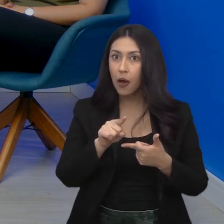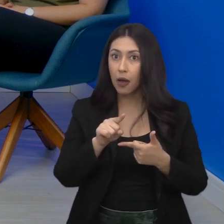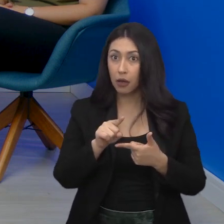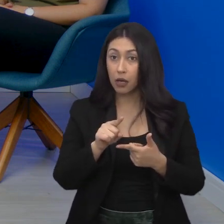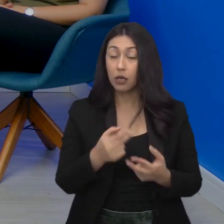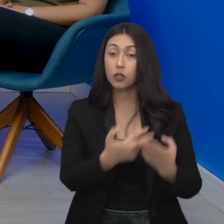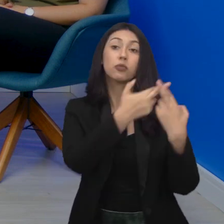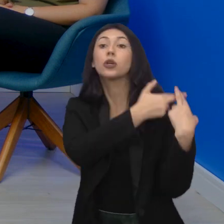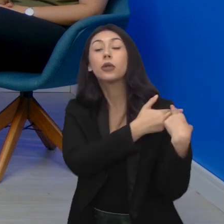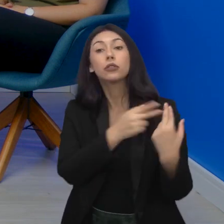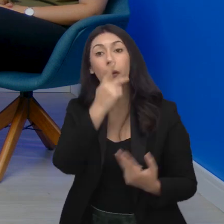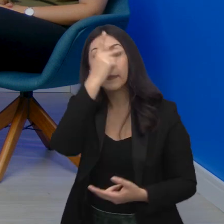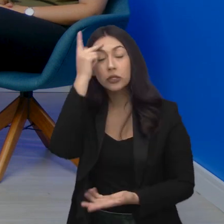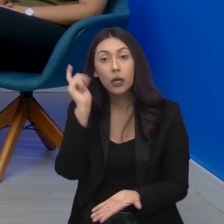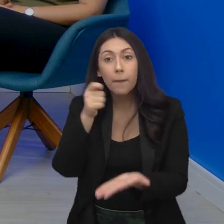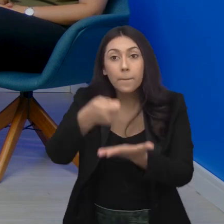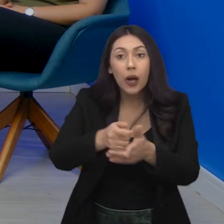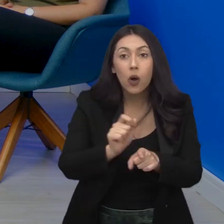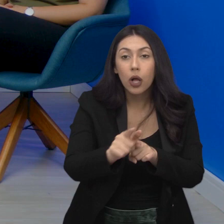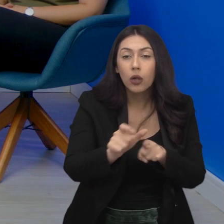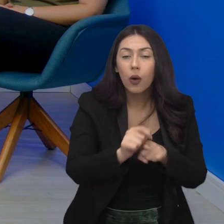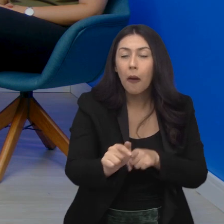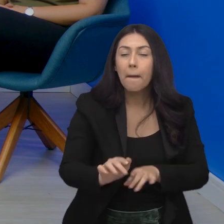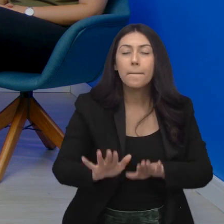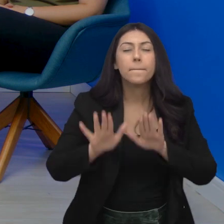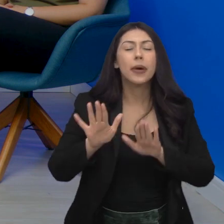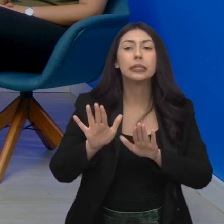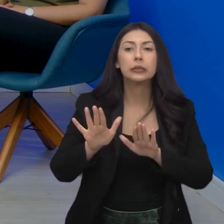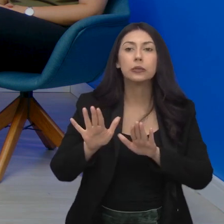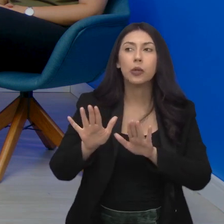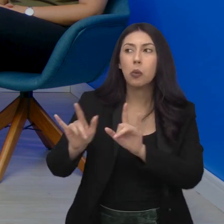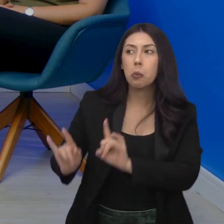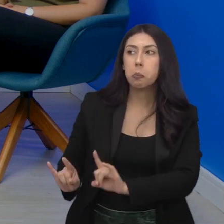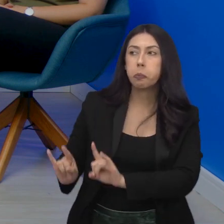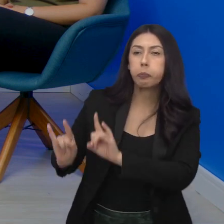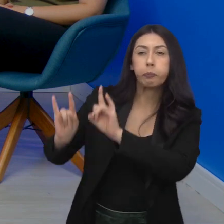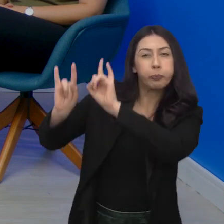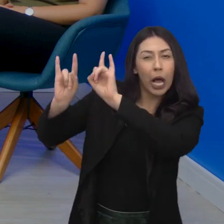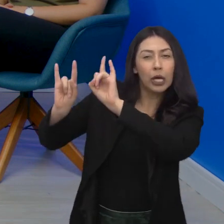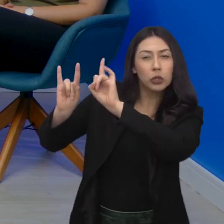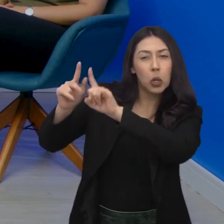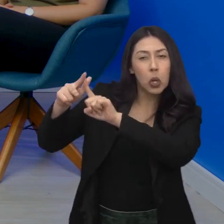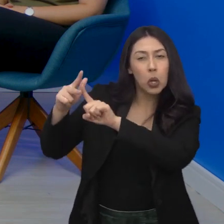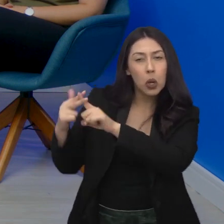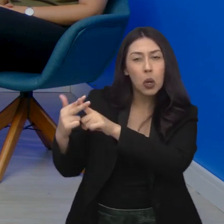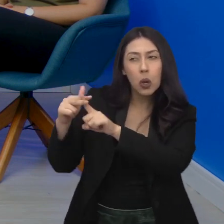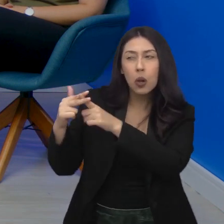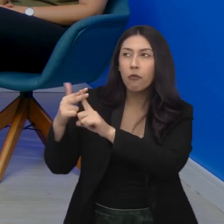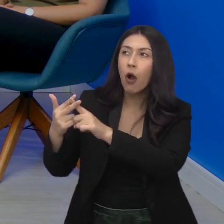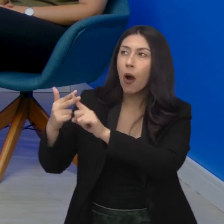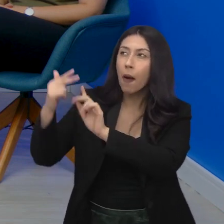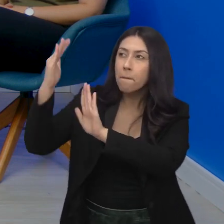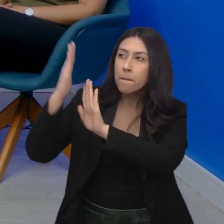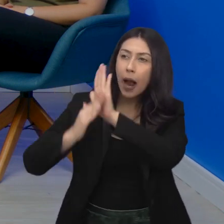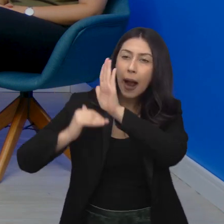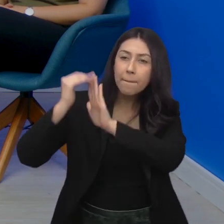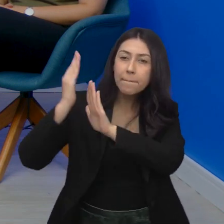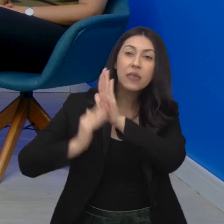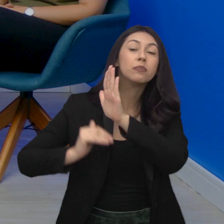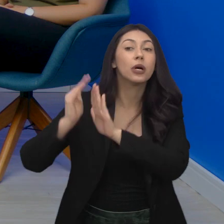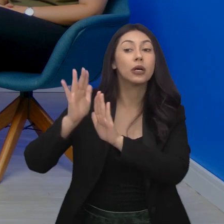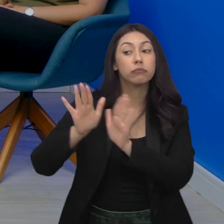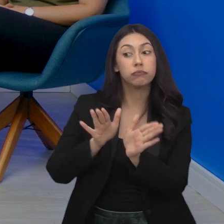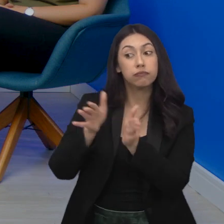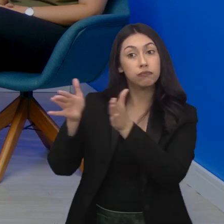fixas do inquilino, mas você vai ter uma reforma no prédio, por exemplo, na fachada ali, uma pintura, ou então alguma mudança. Aí,